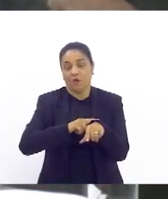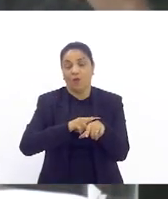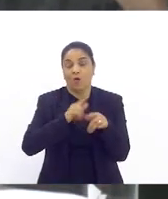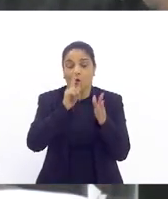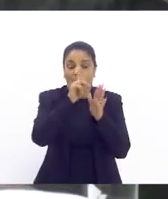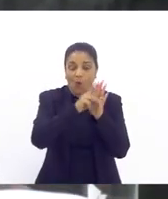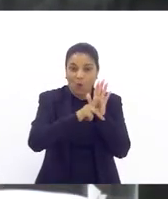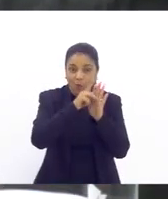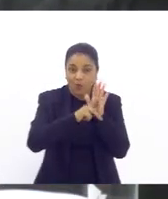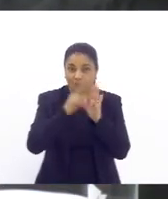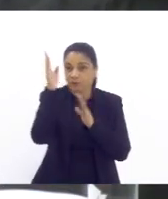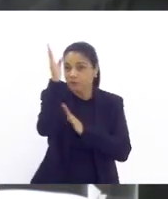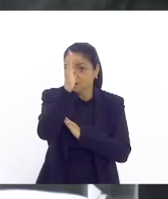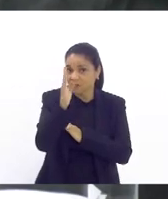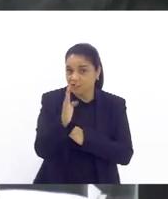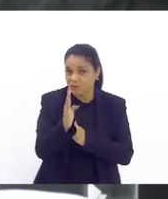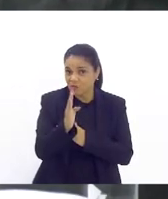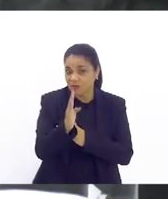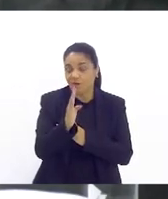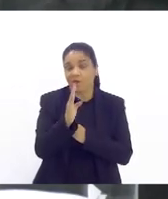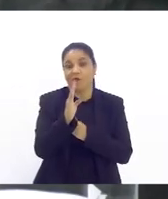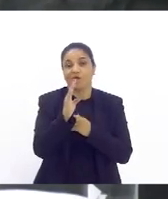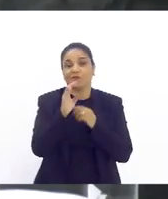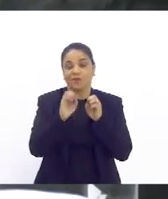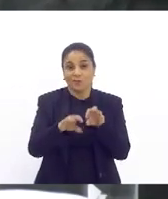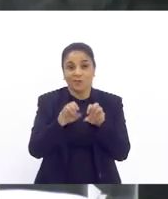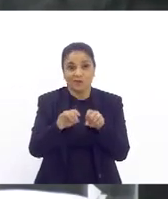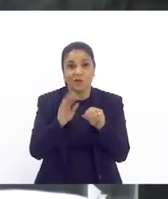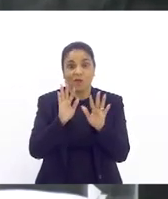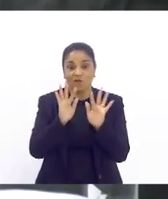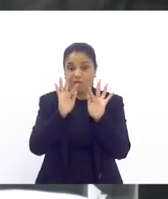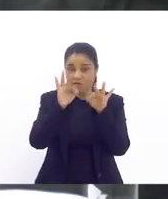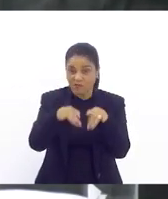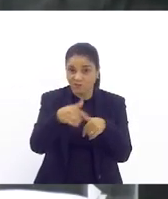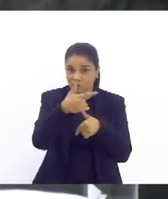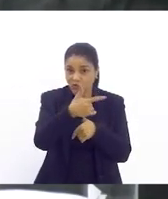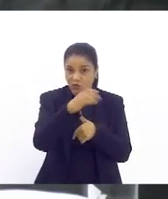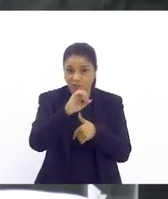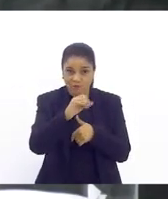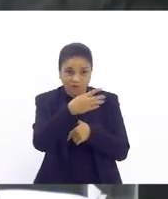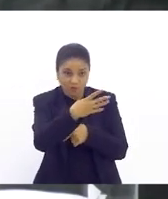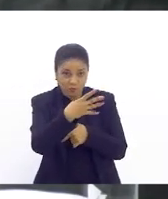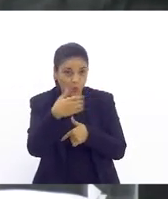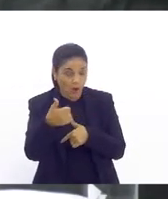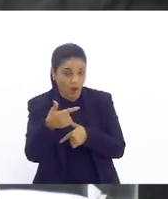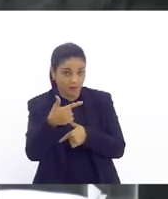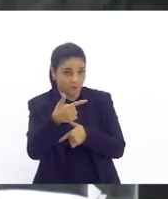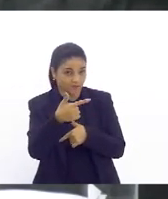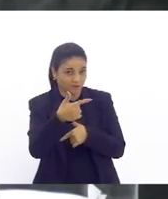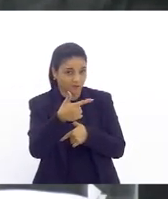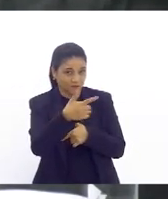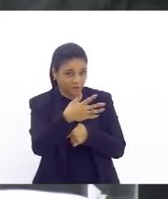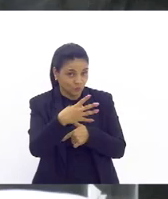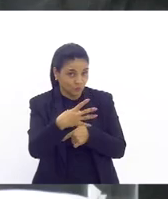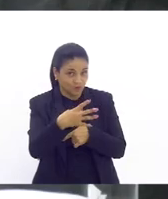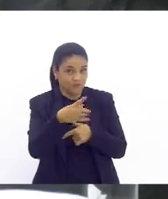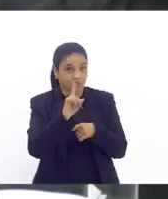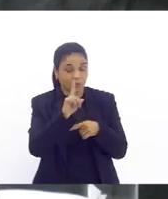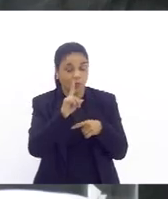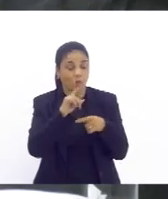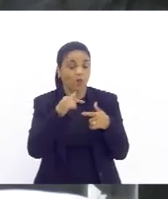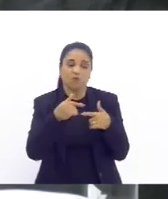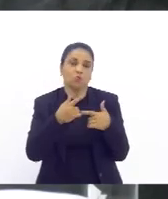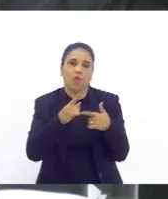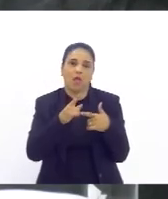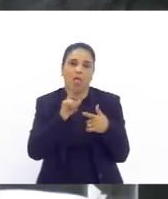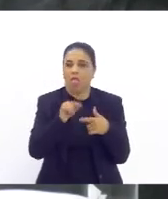educação Ele termina em 2024 ele não está desatualizado ao contrário muitas das suas metas